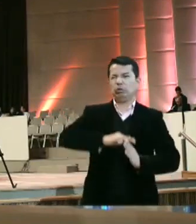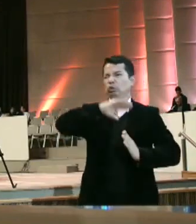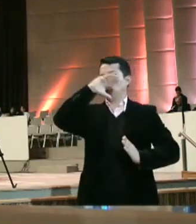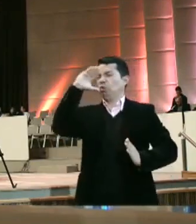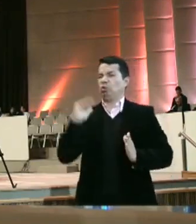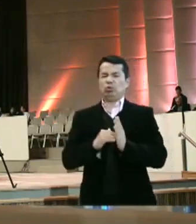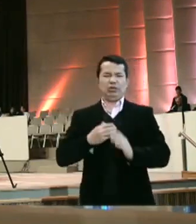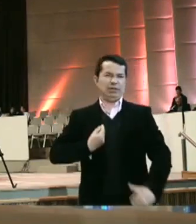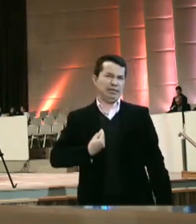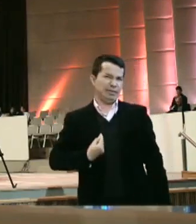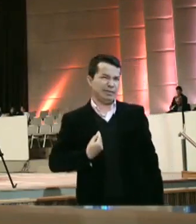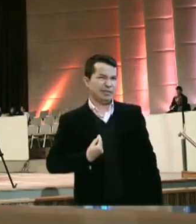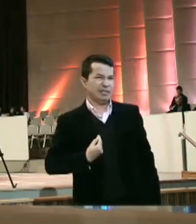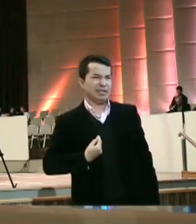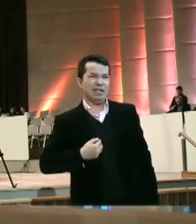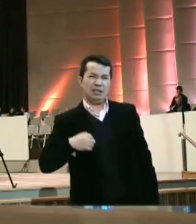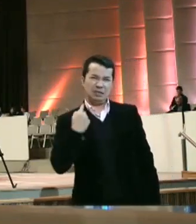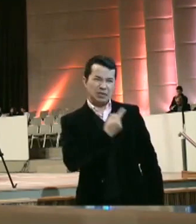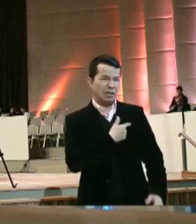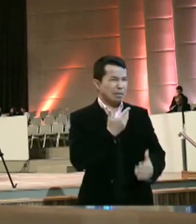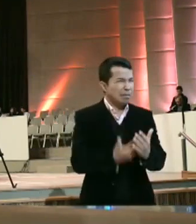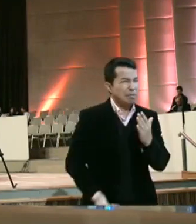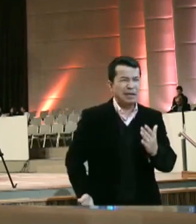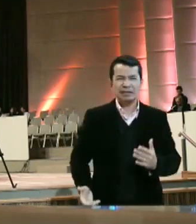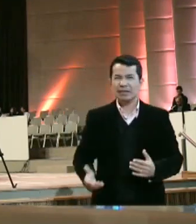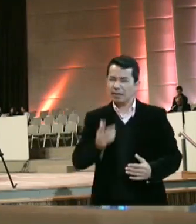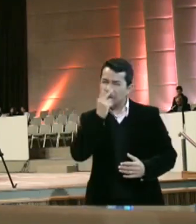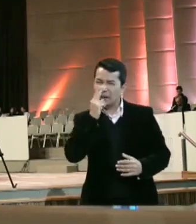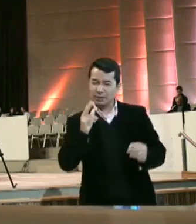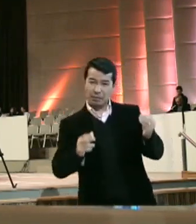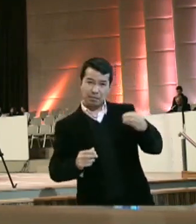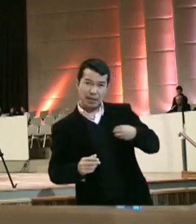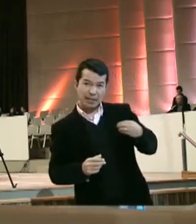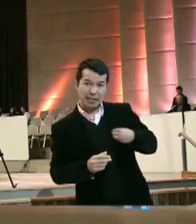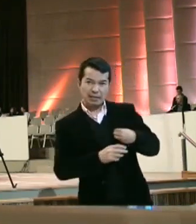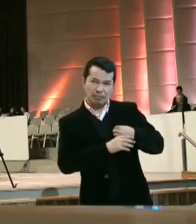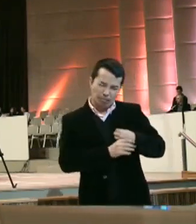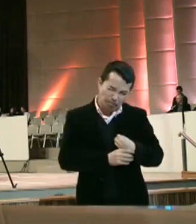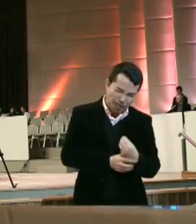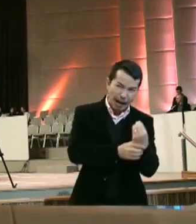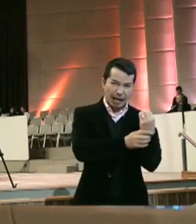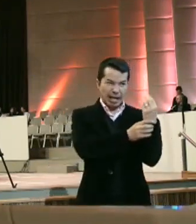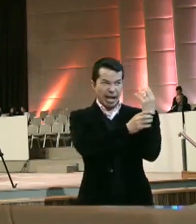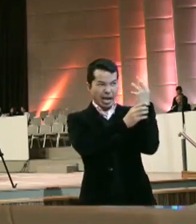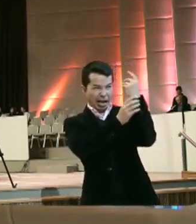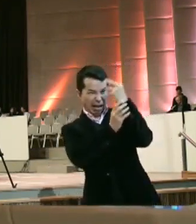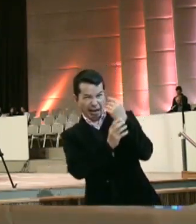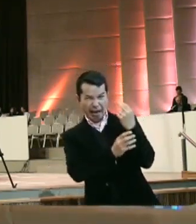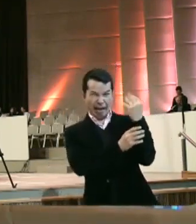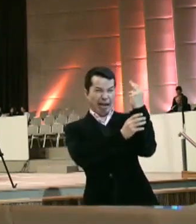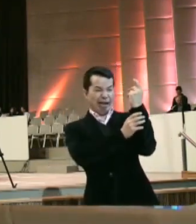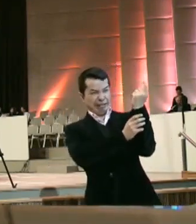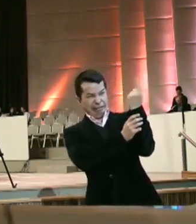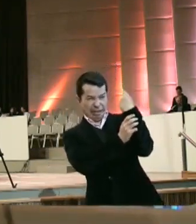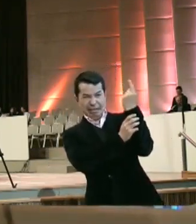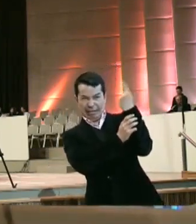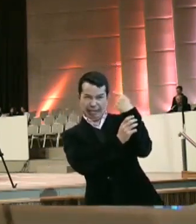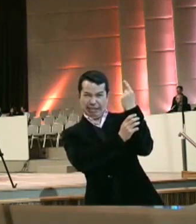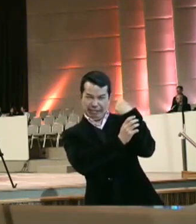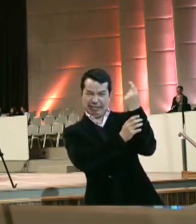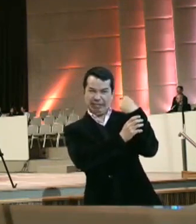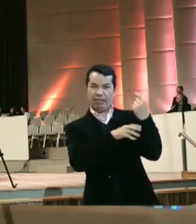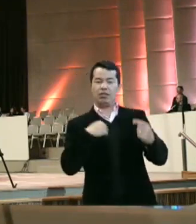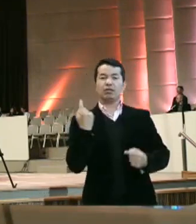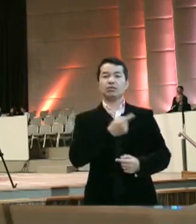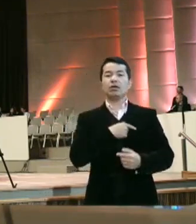e solapa as nossas forças. E se é trágico a doença matar o corpo, mais trágico